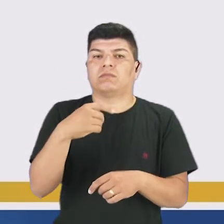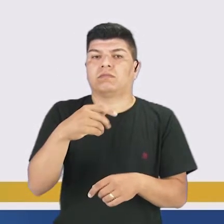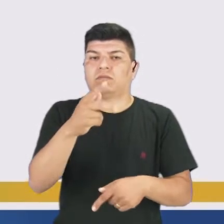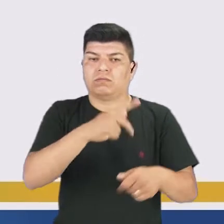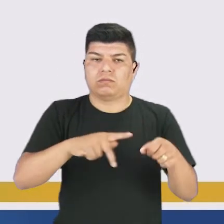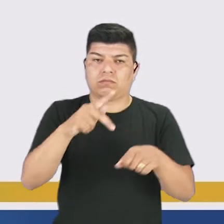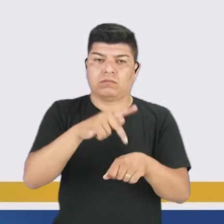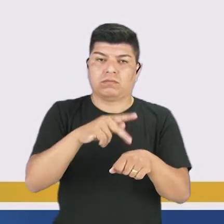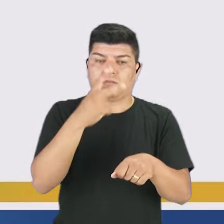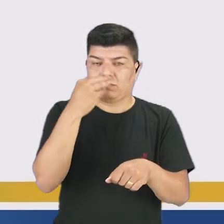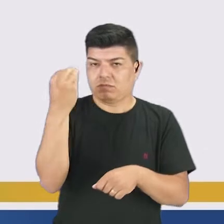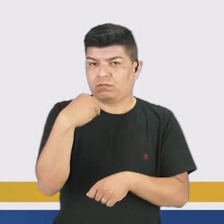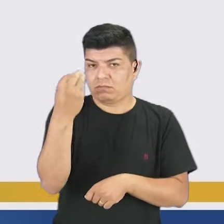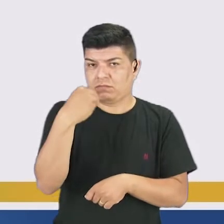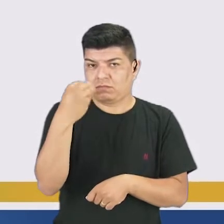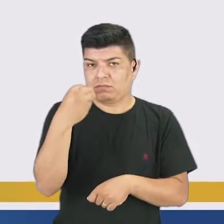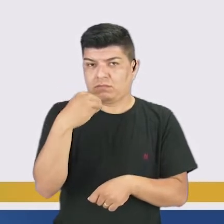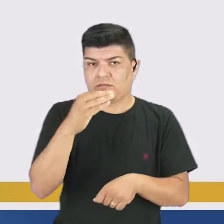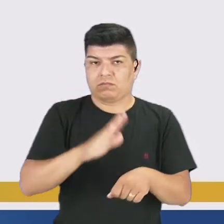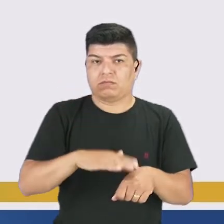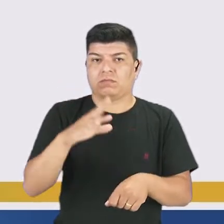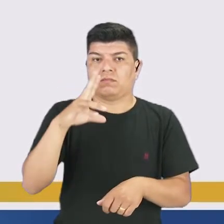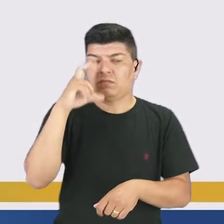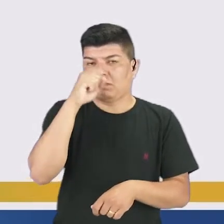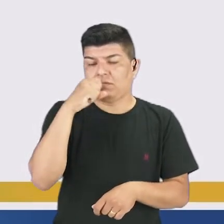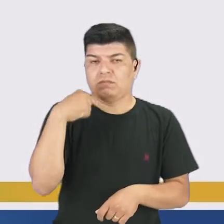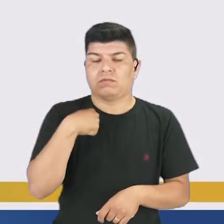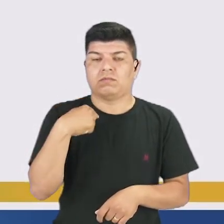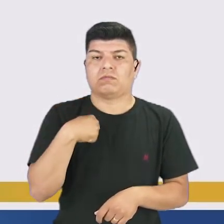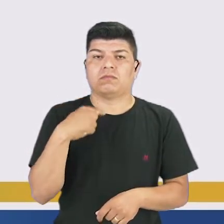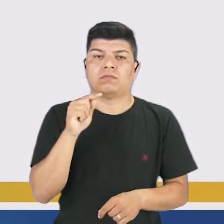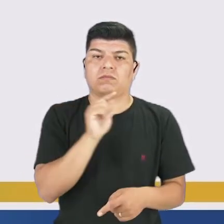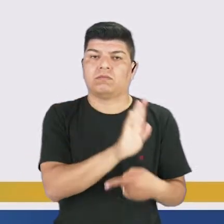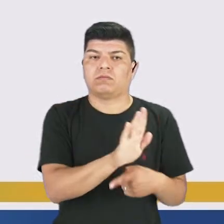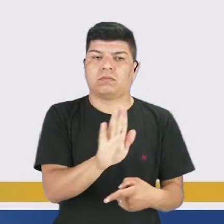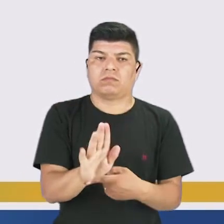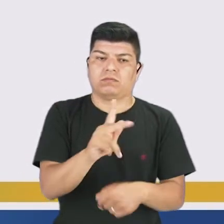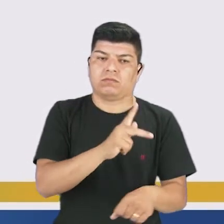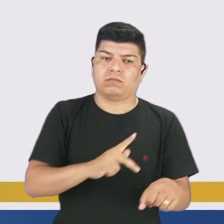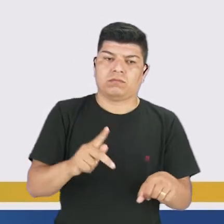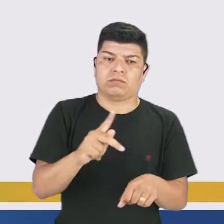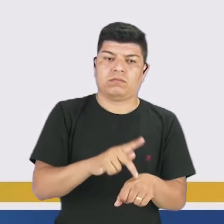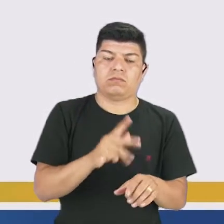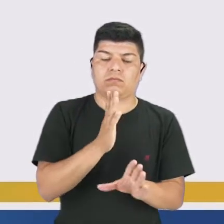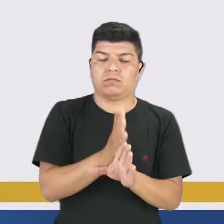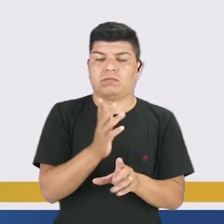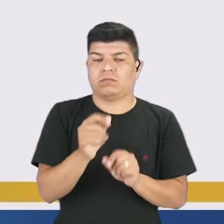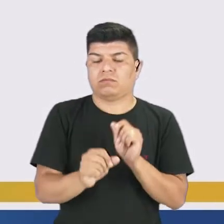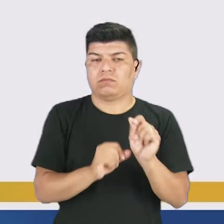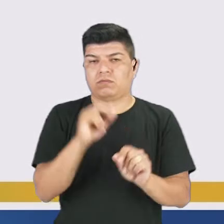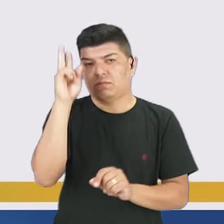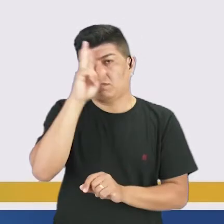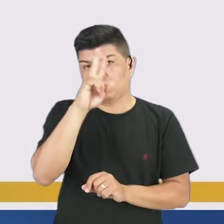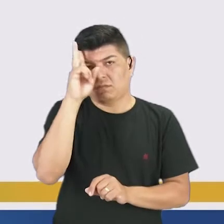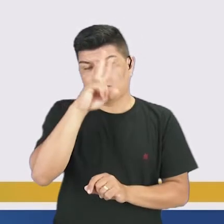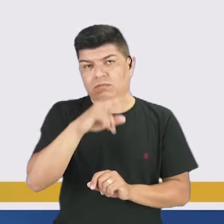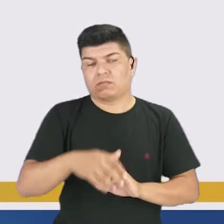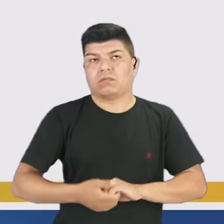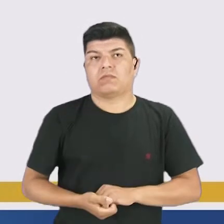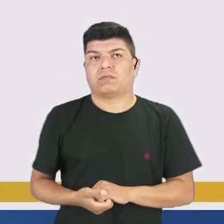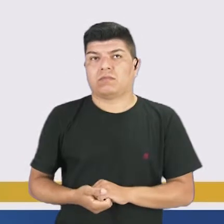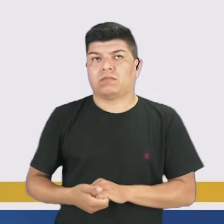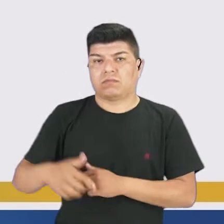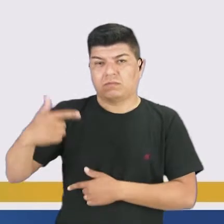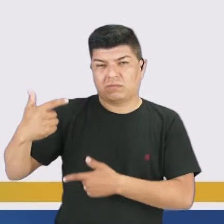poder enfraquecer a nação mais forte que estava financiando aquele país. É um caso a se lembrar,